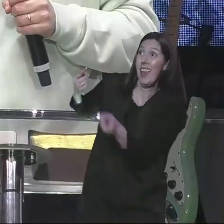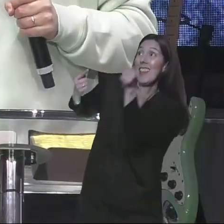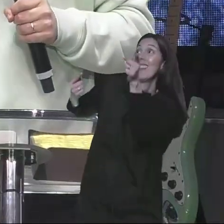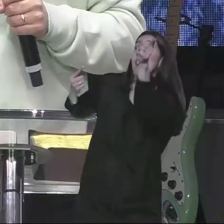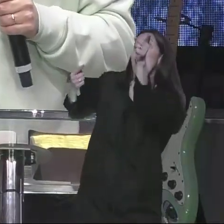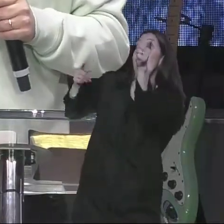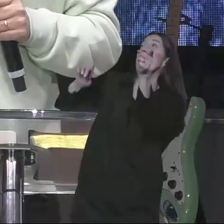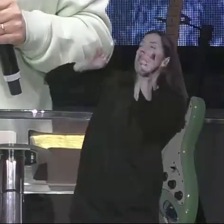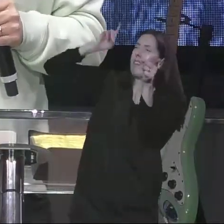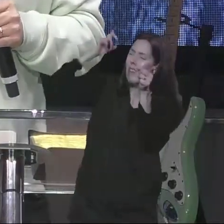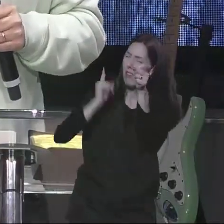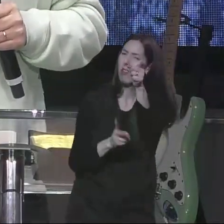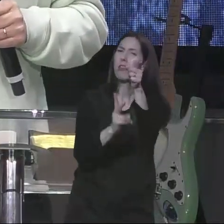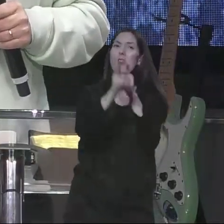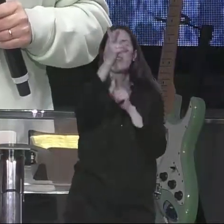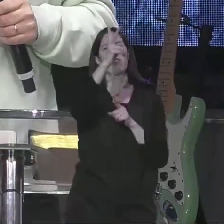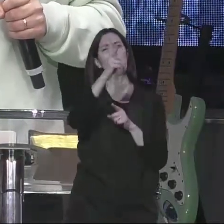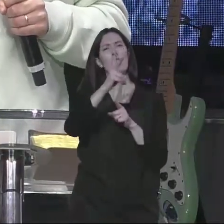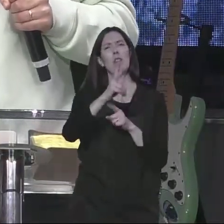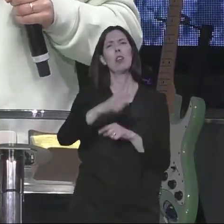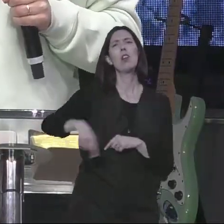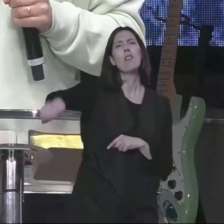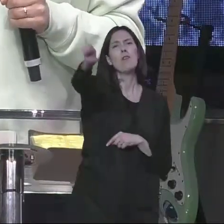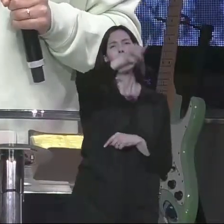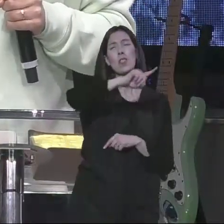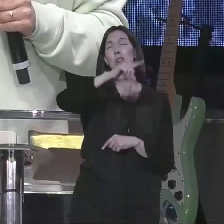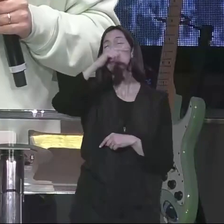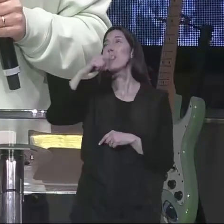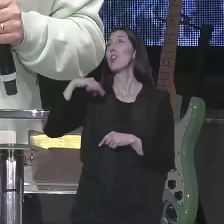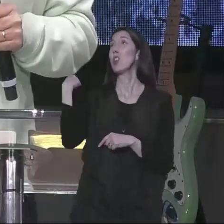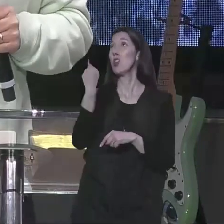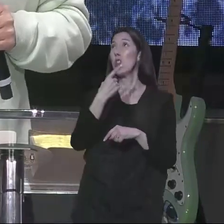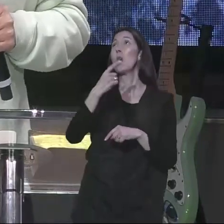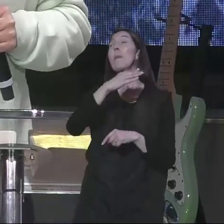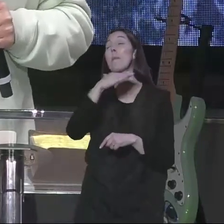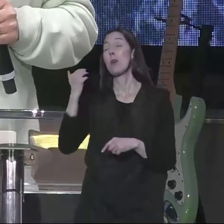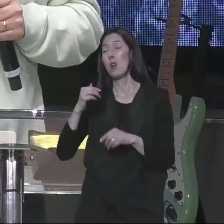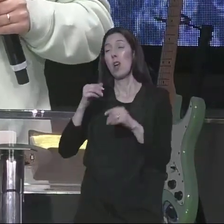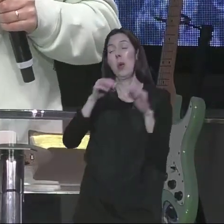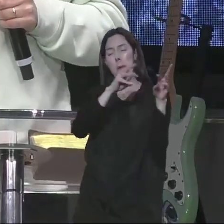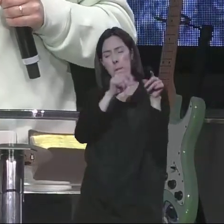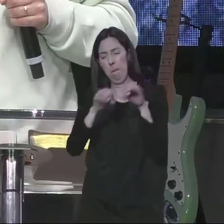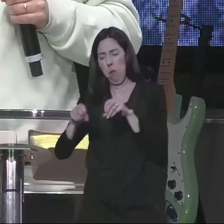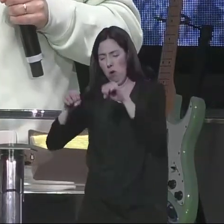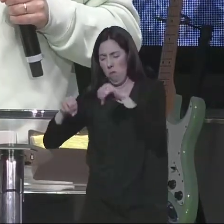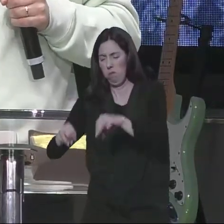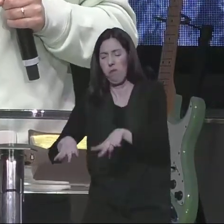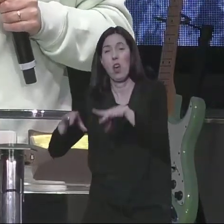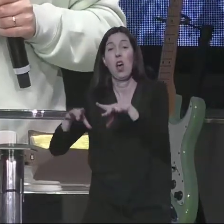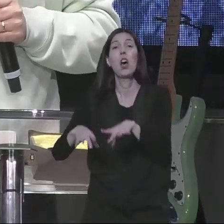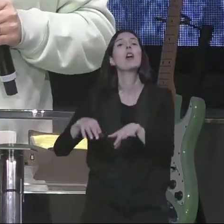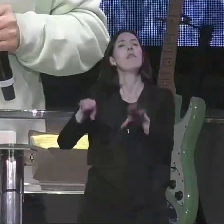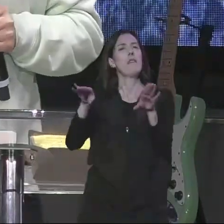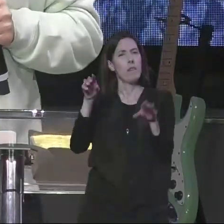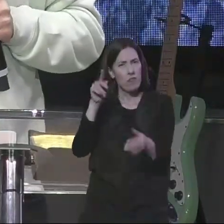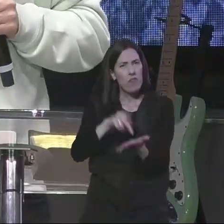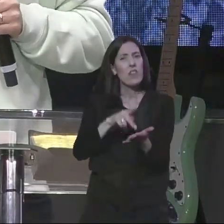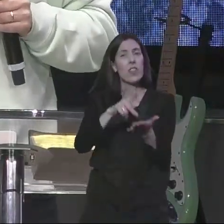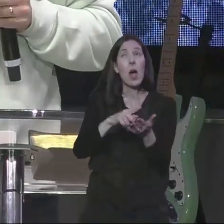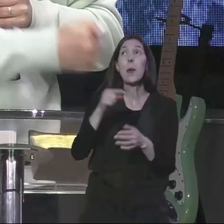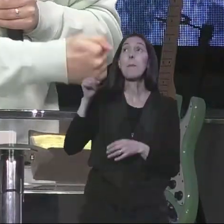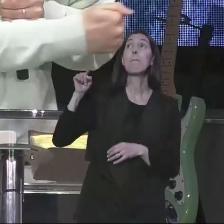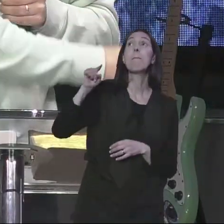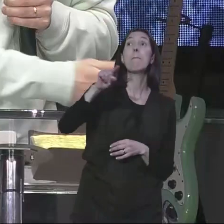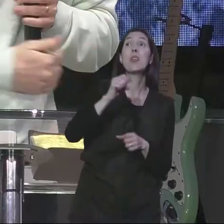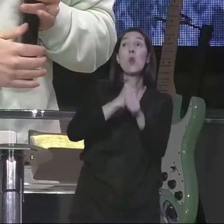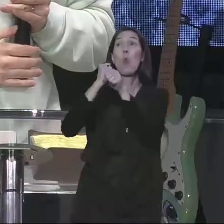Deus. Faze-os os homens voltarem ao pó, dizendo: retornem ao pó, seres humanos. De fato, mil anos para Ti são como